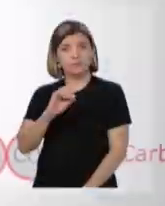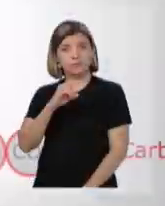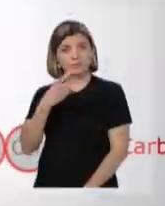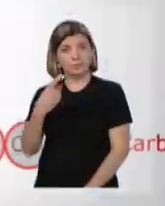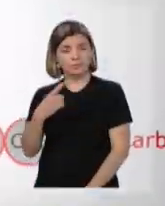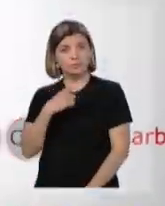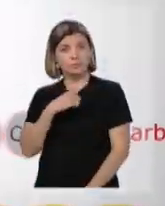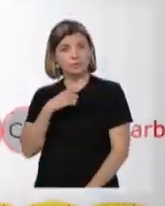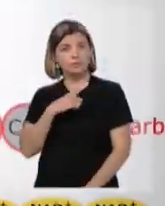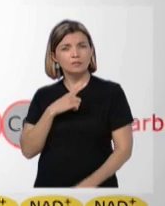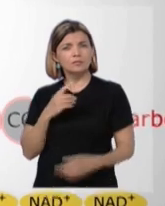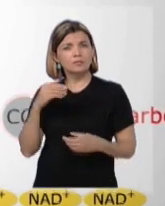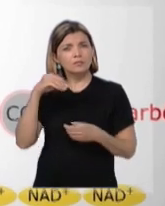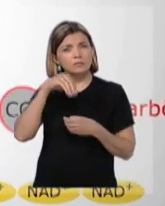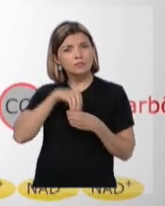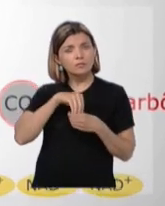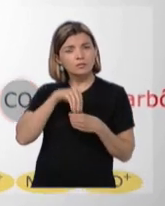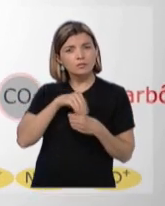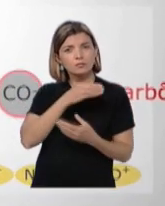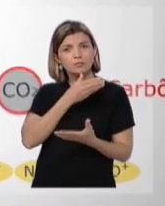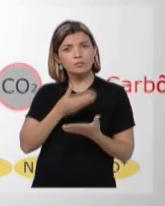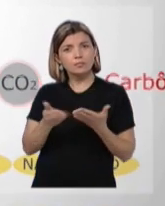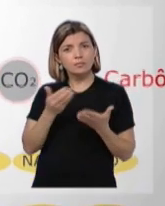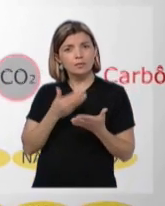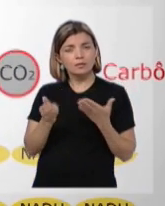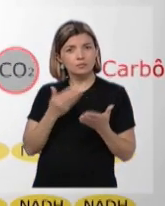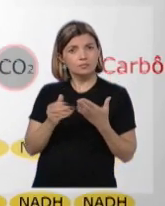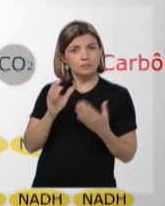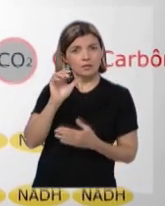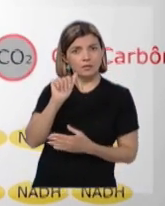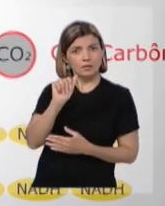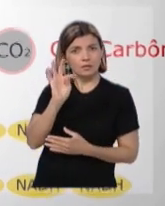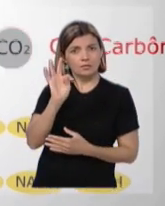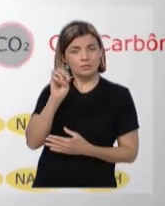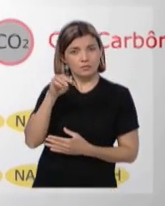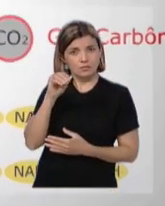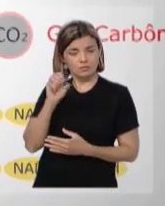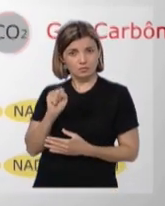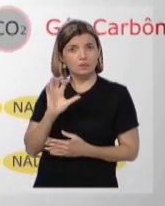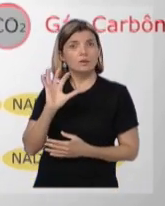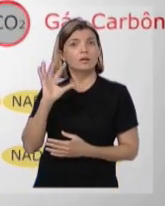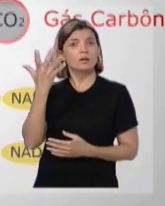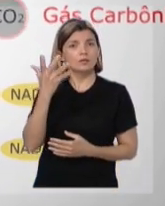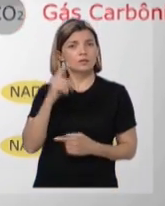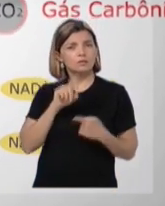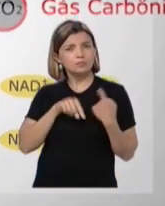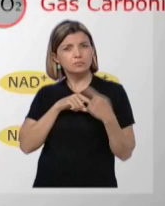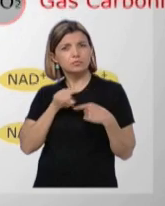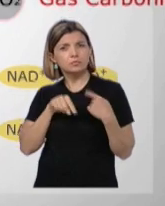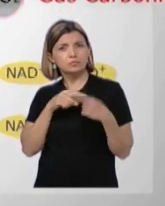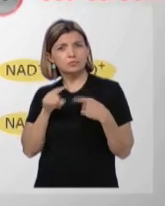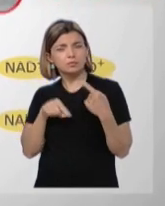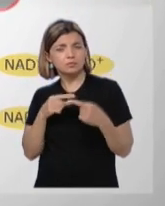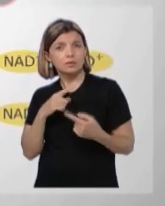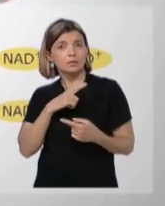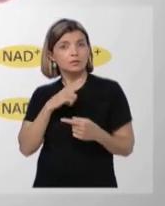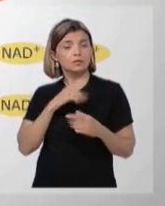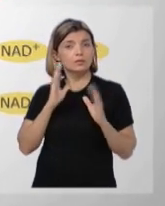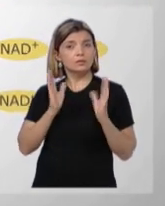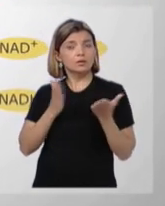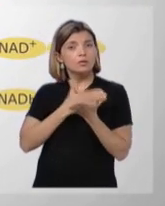O gás carbônico é formado quando as moléculas orgânicas perdem seus átomos de carbono, como acontece, por exemplo, no ciclo